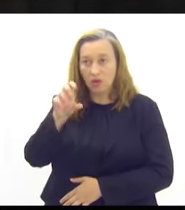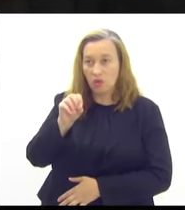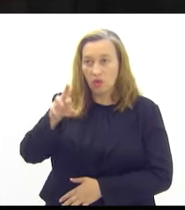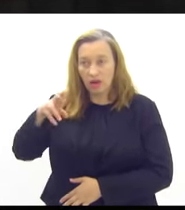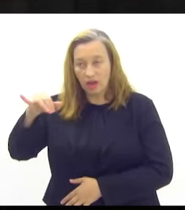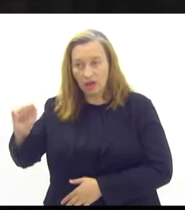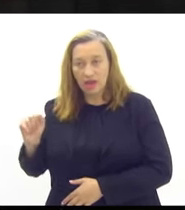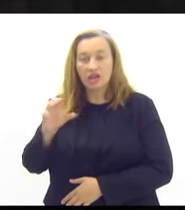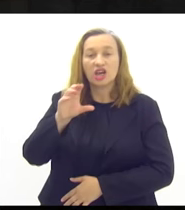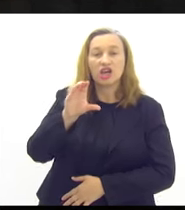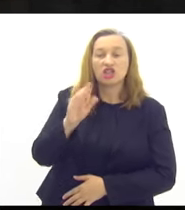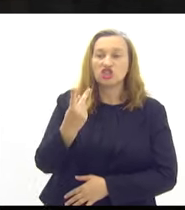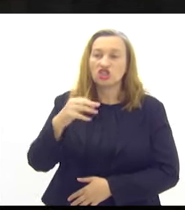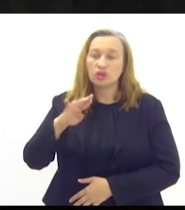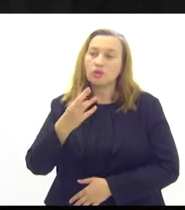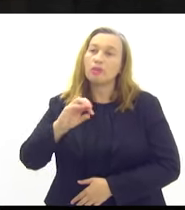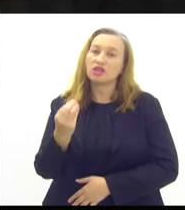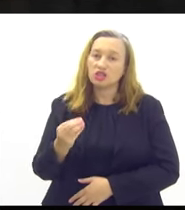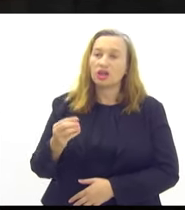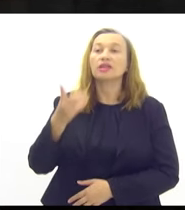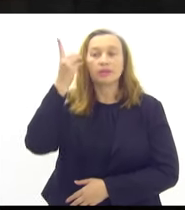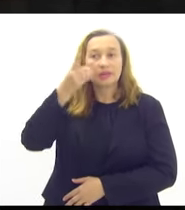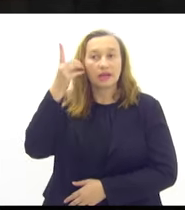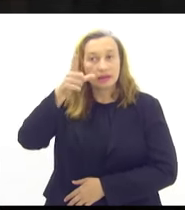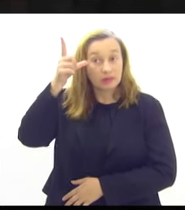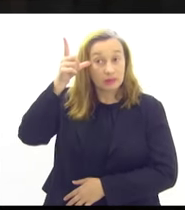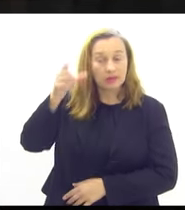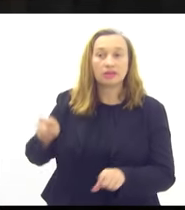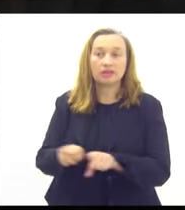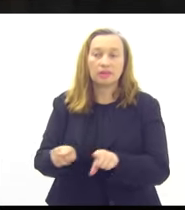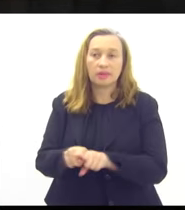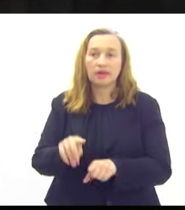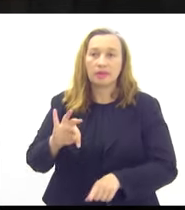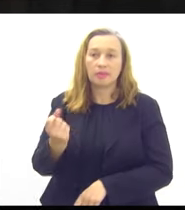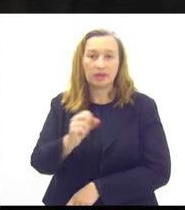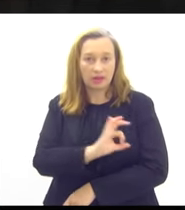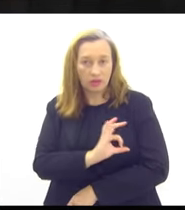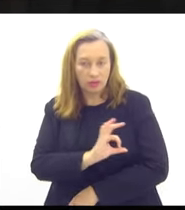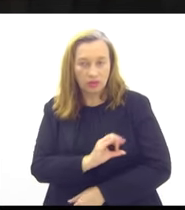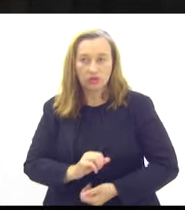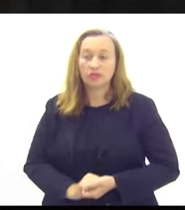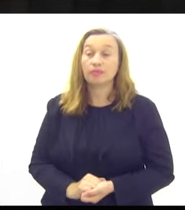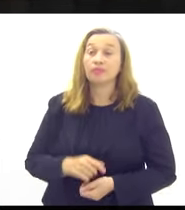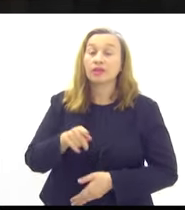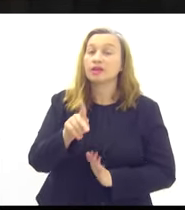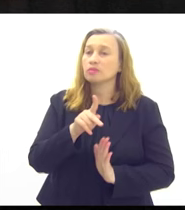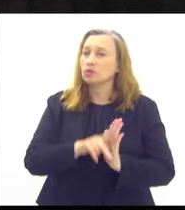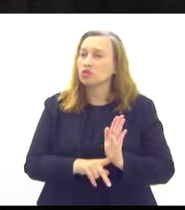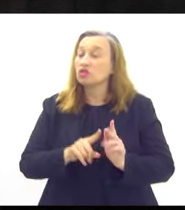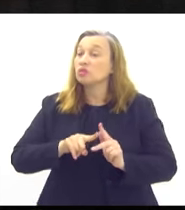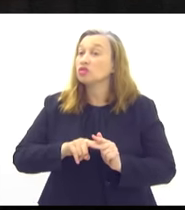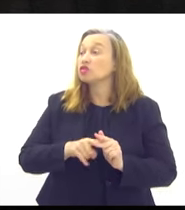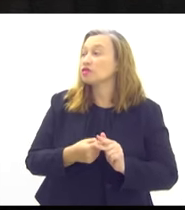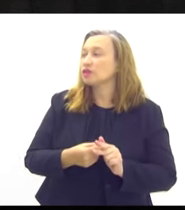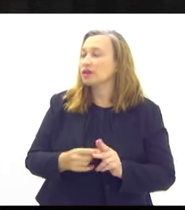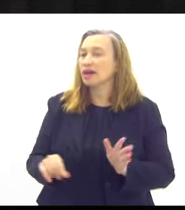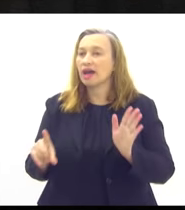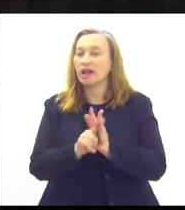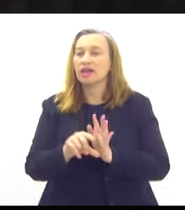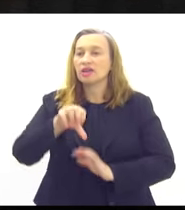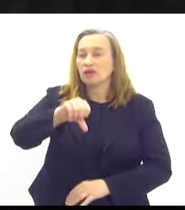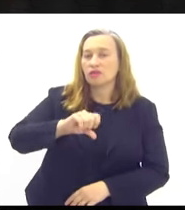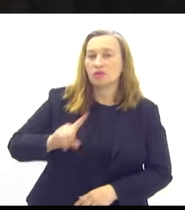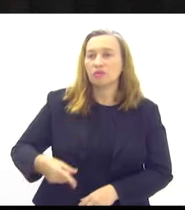Machado, deputadas Lucinha e Marta Rocha. Esse projeto modifica a Lei